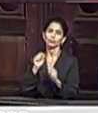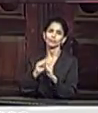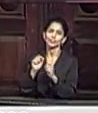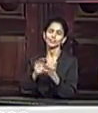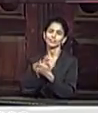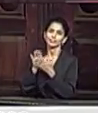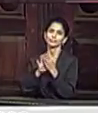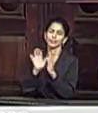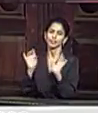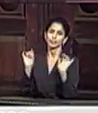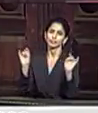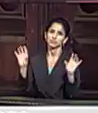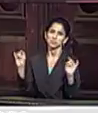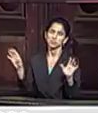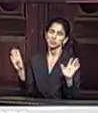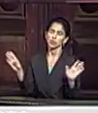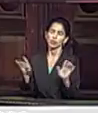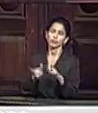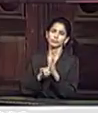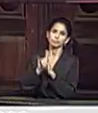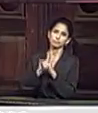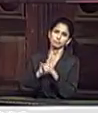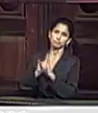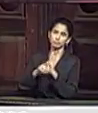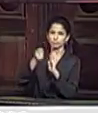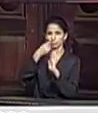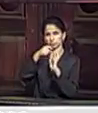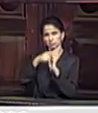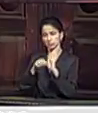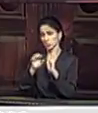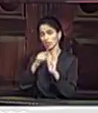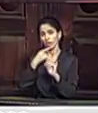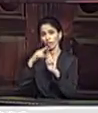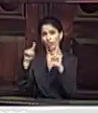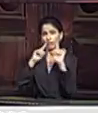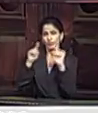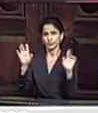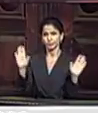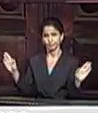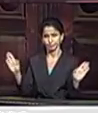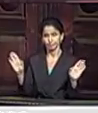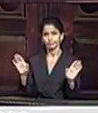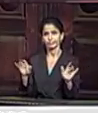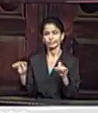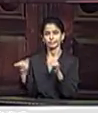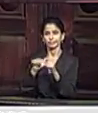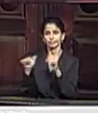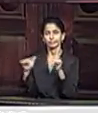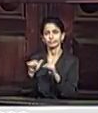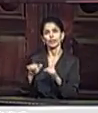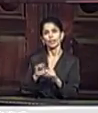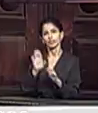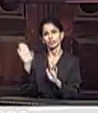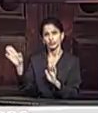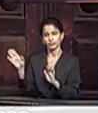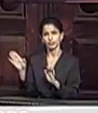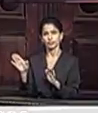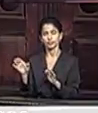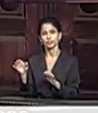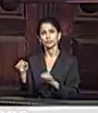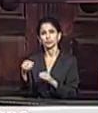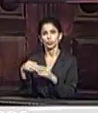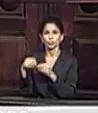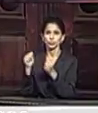Qualquer fiscal, no mínimo, ele pode notificar, ele pode reclamar. Os trabalhadores da Rio Trilhos, que eu acompanhei,